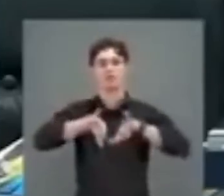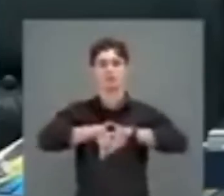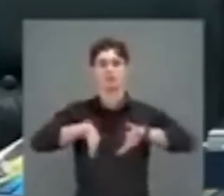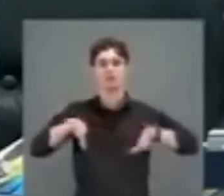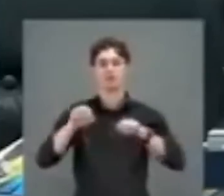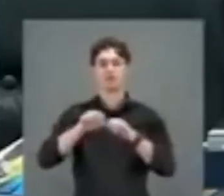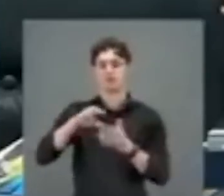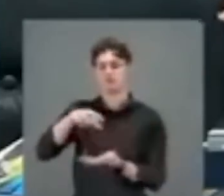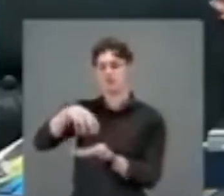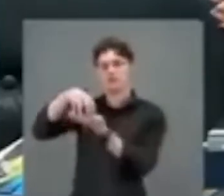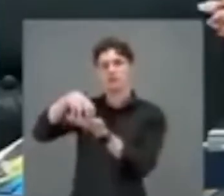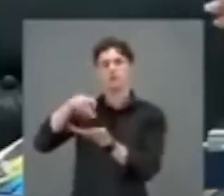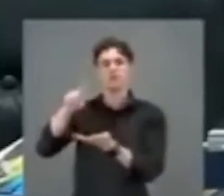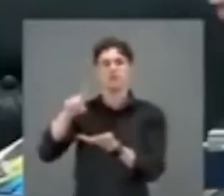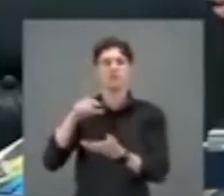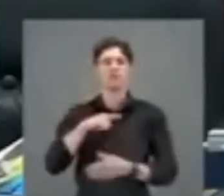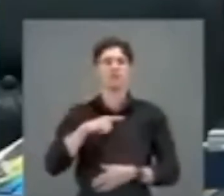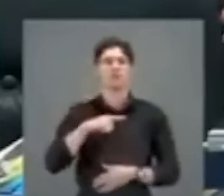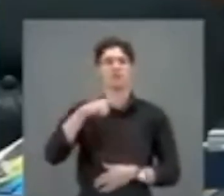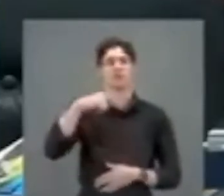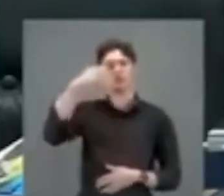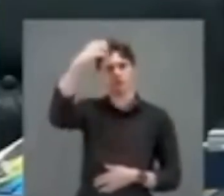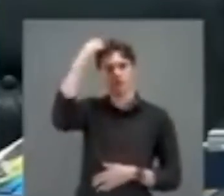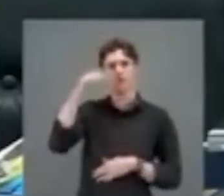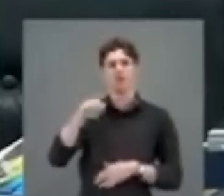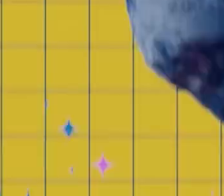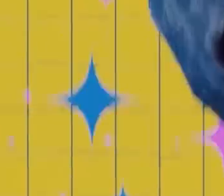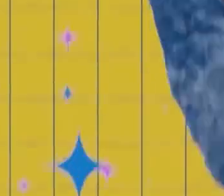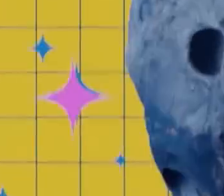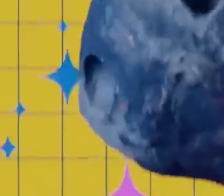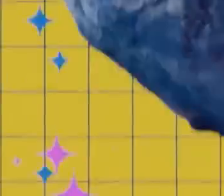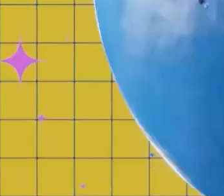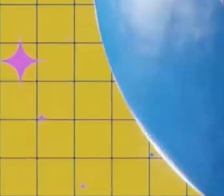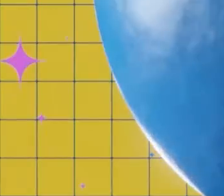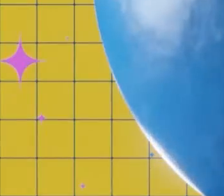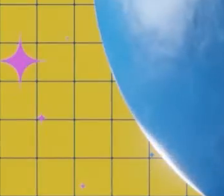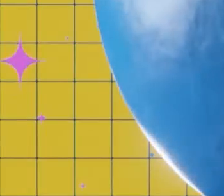Principado eu quero entrar com princesa regente do Marajó